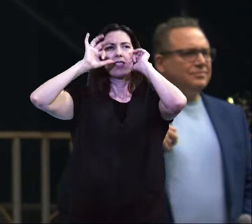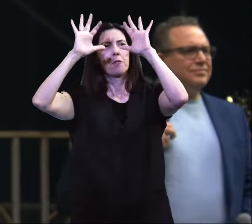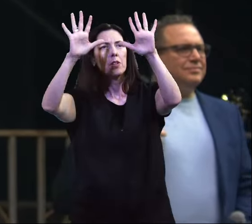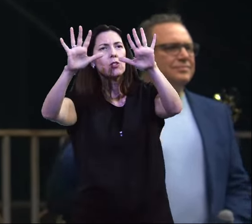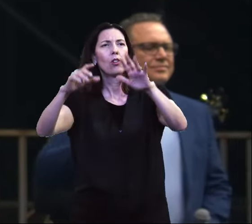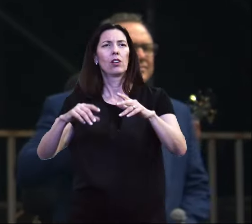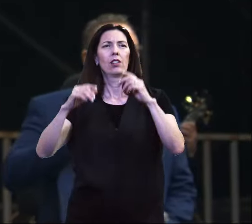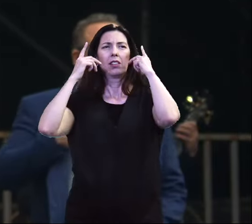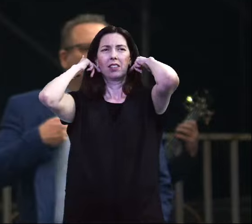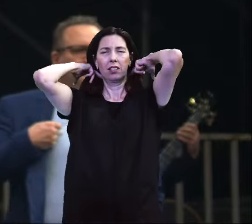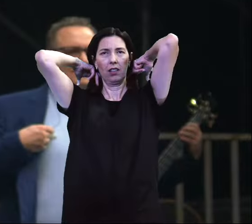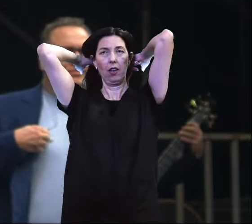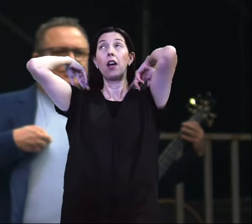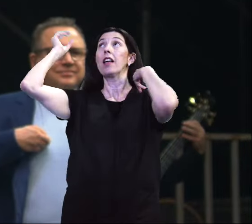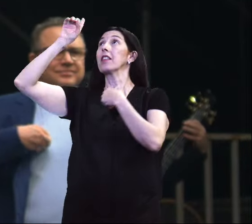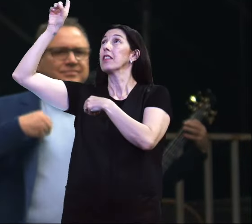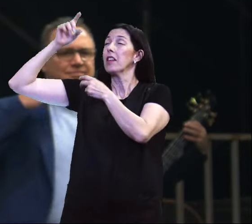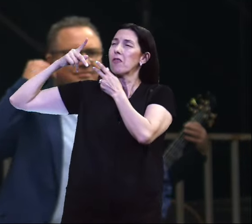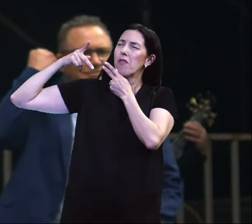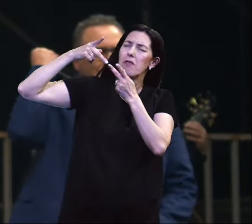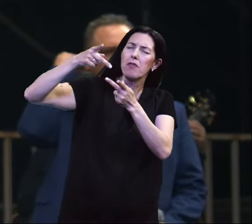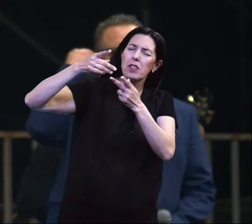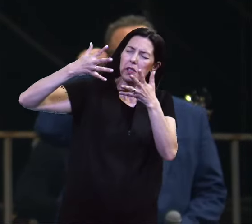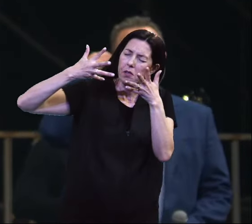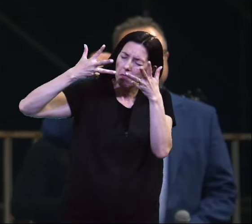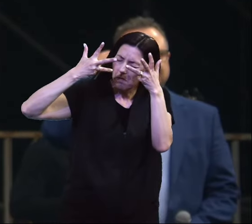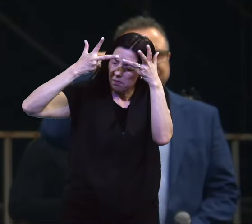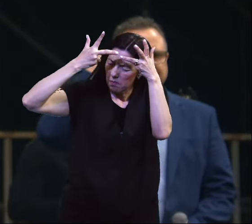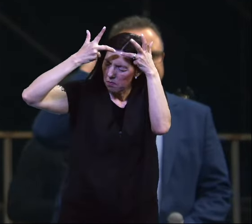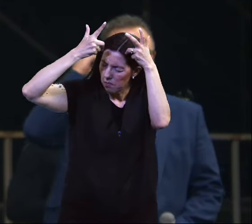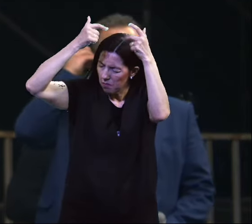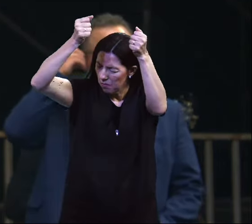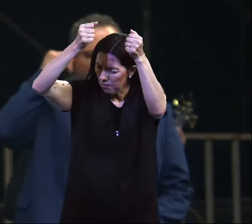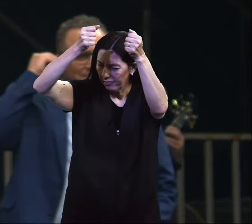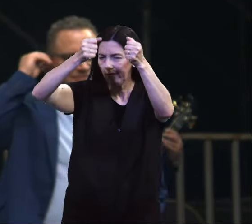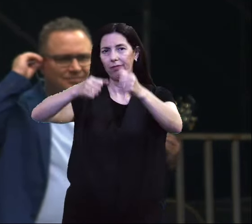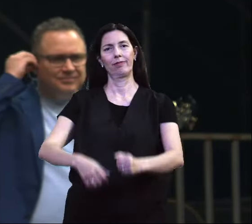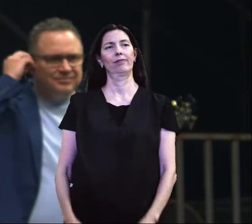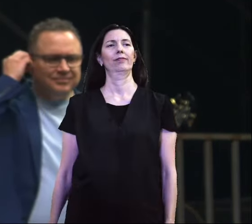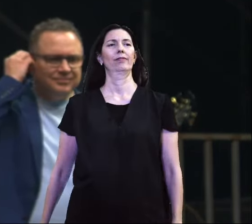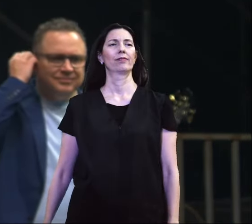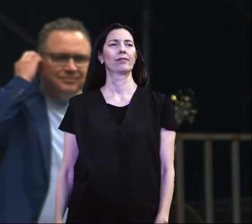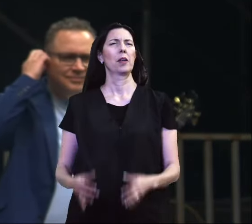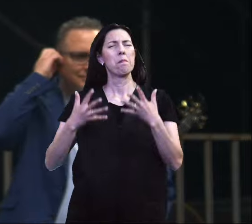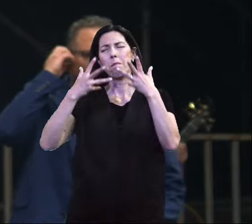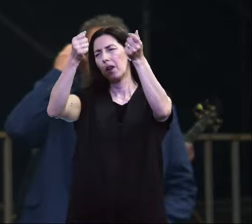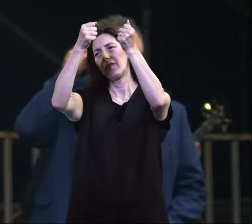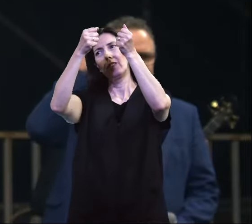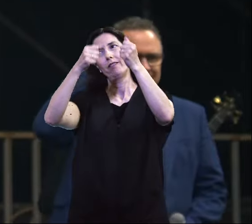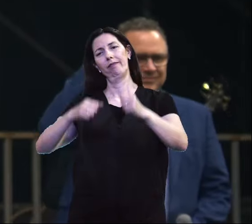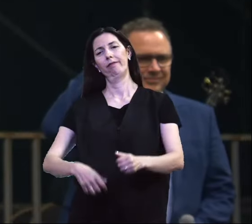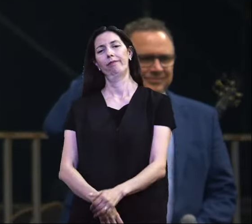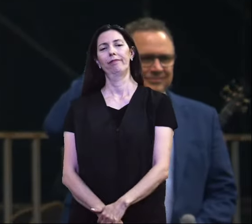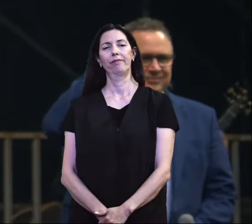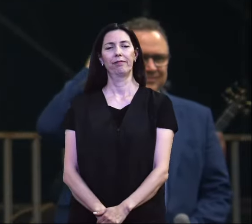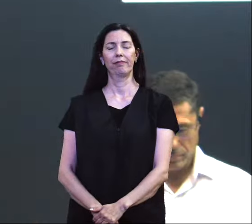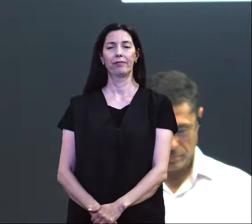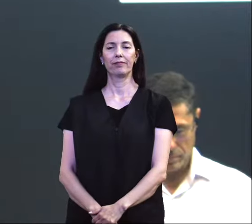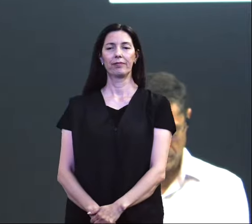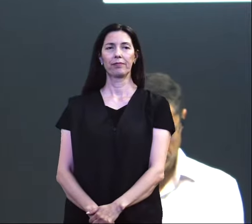Deus nos visita de forma maravilhosa. Maravilhoso.